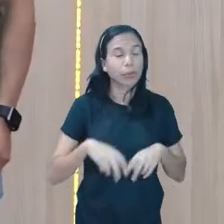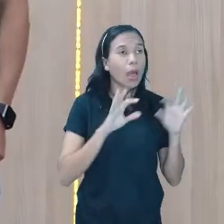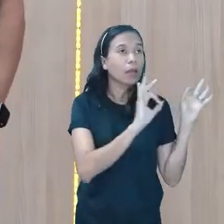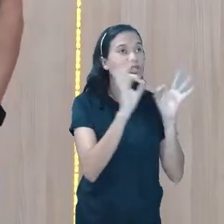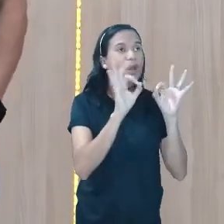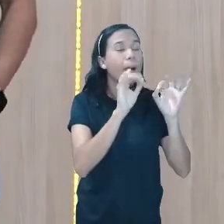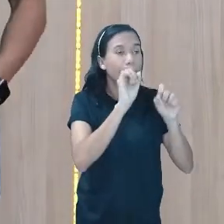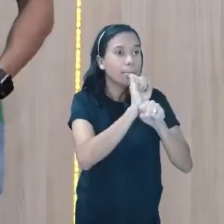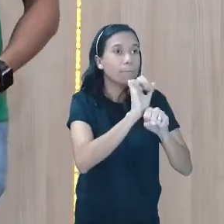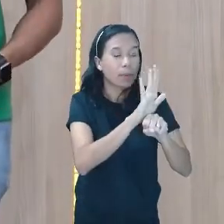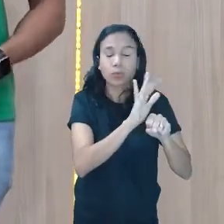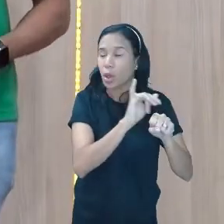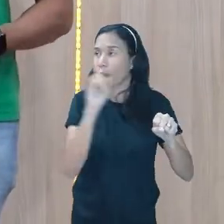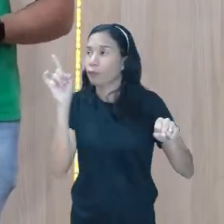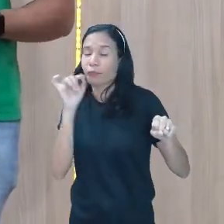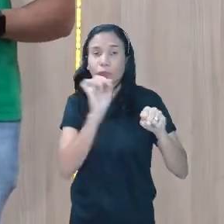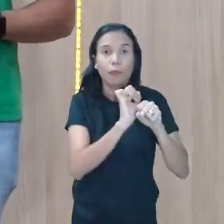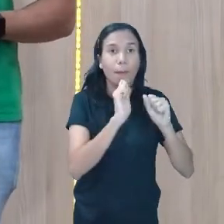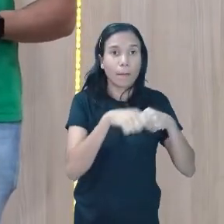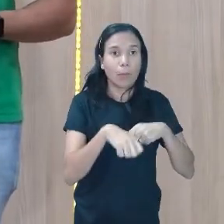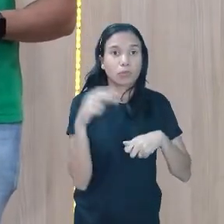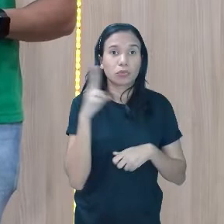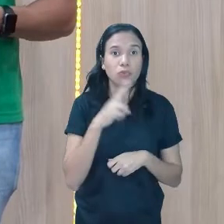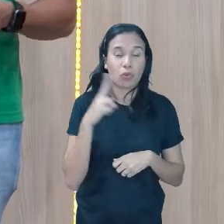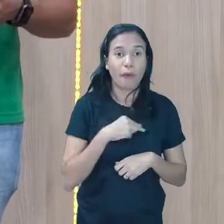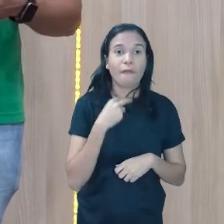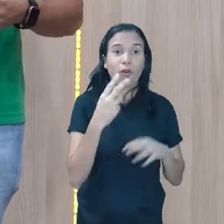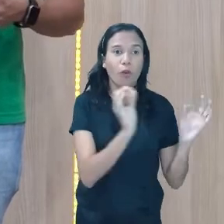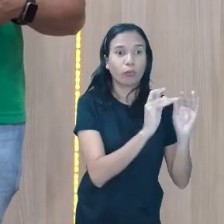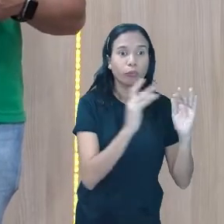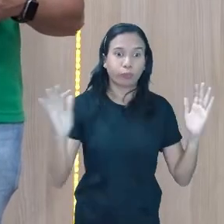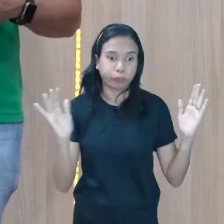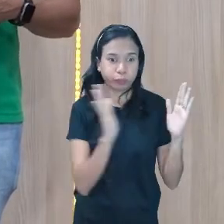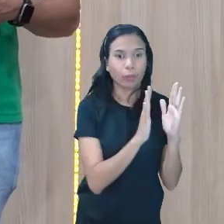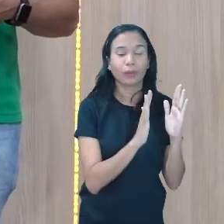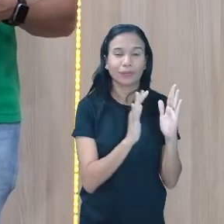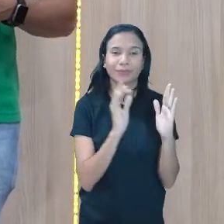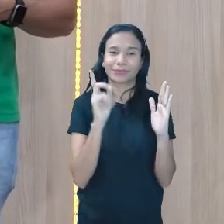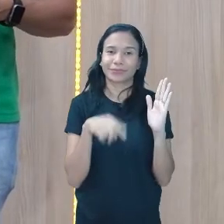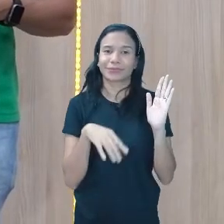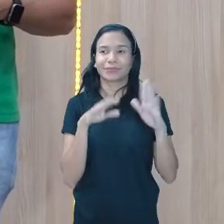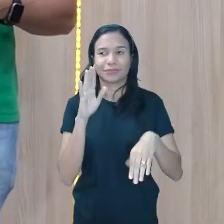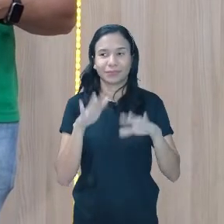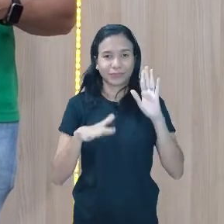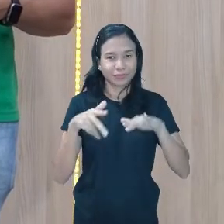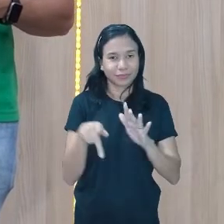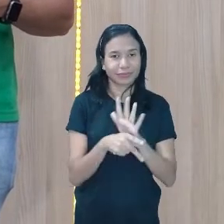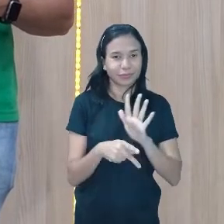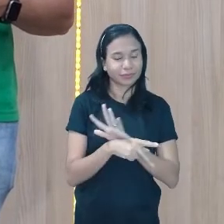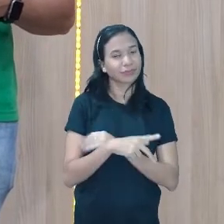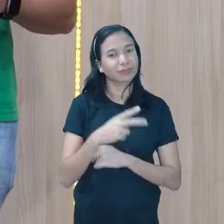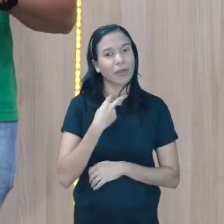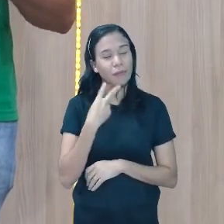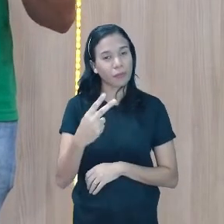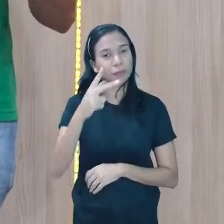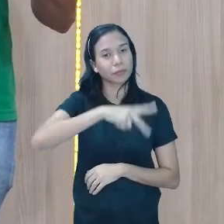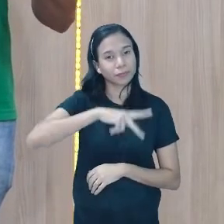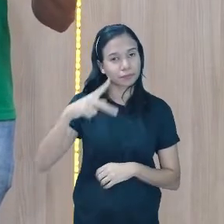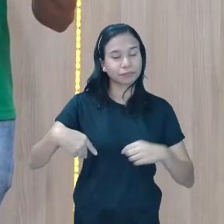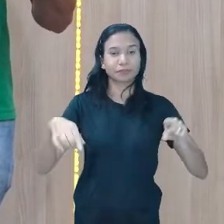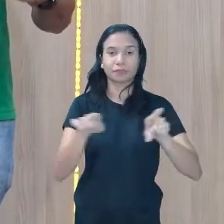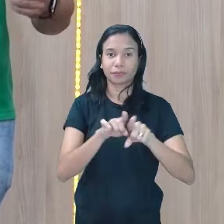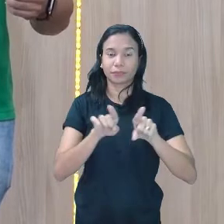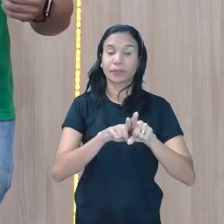pausa, tá? Você pode acelerar a voz do professor, diminuir, certo? A voz do professor, você